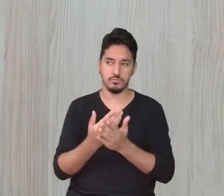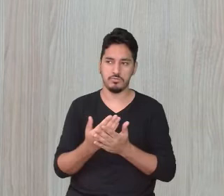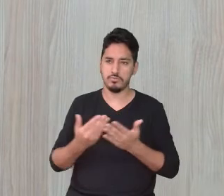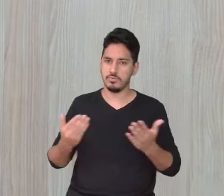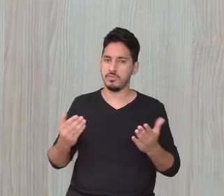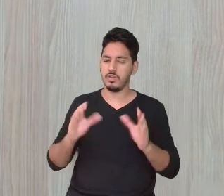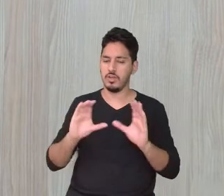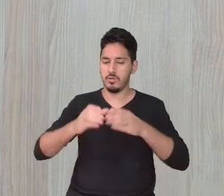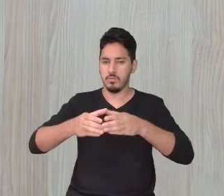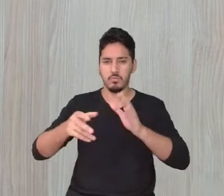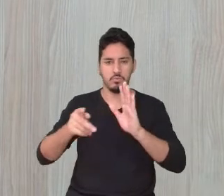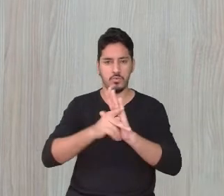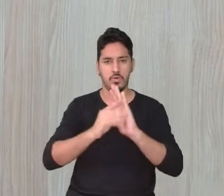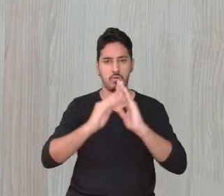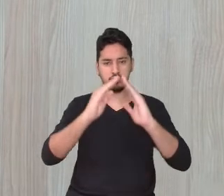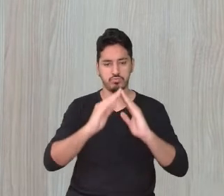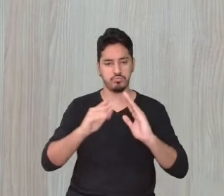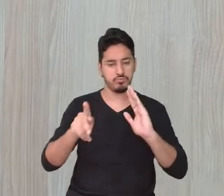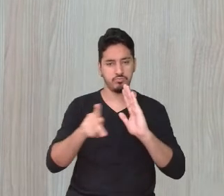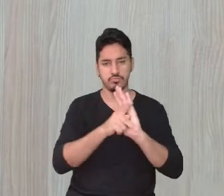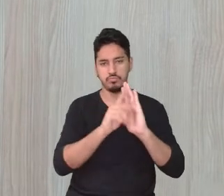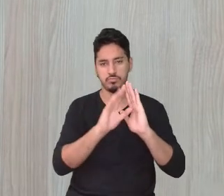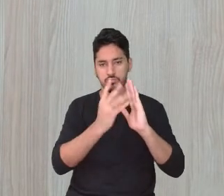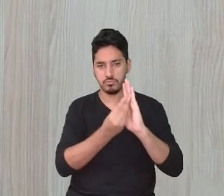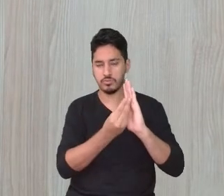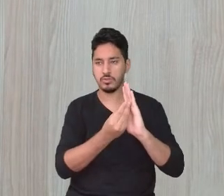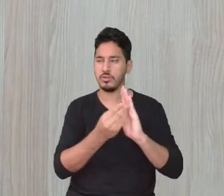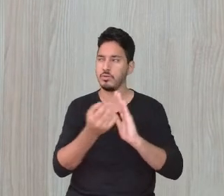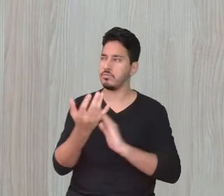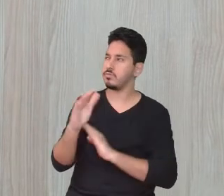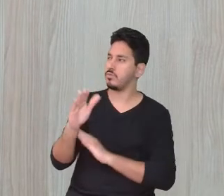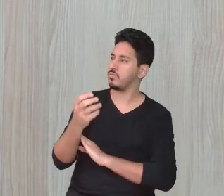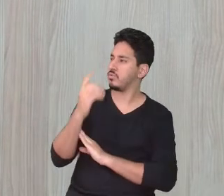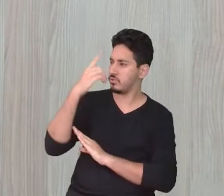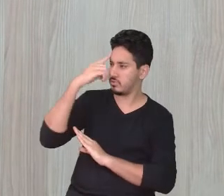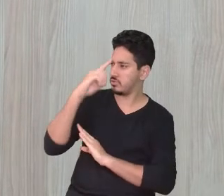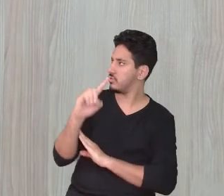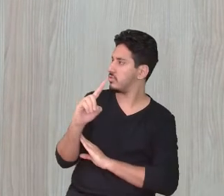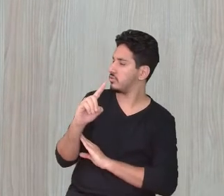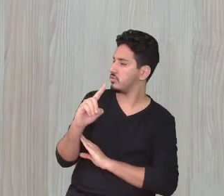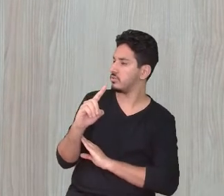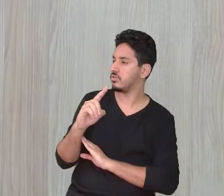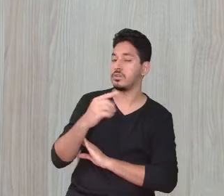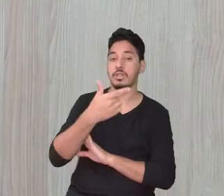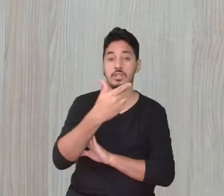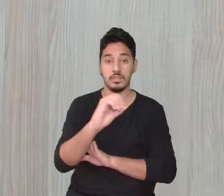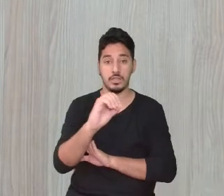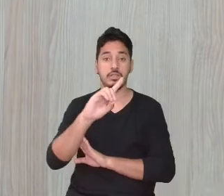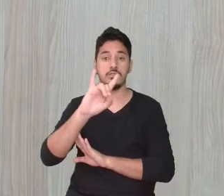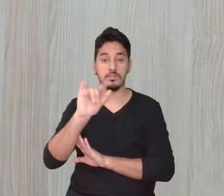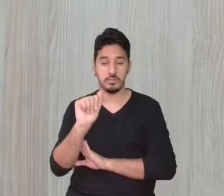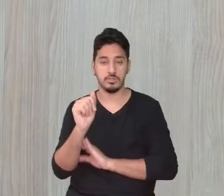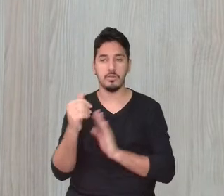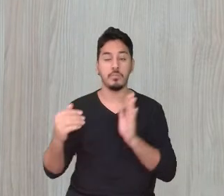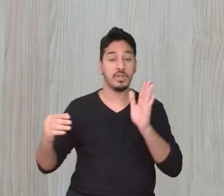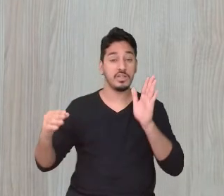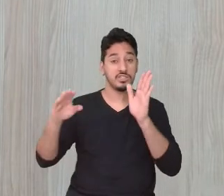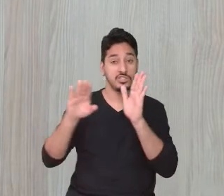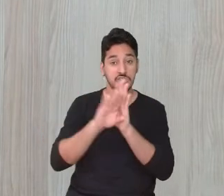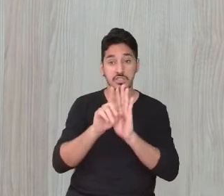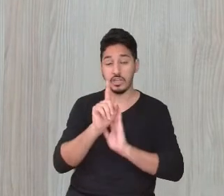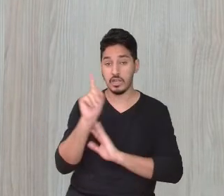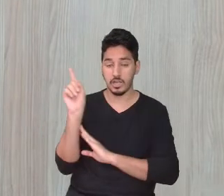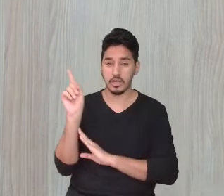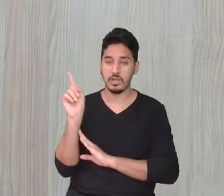estava numa aldeia, né? Sim, eu estava numa aldeia. Esses dias. Quantos dias? Dessa vez eu fiquei 10 dias. Para chegar nessa aldeia...